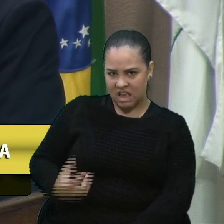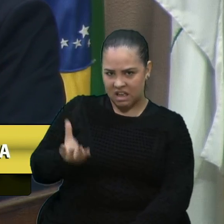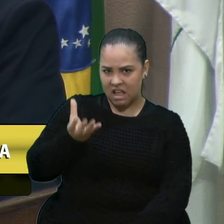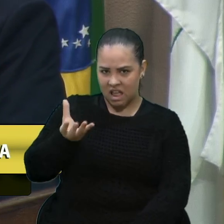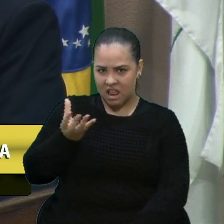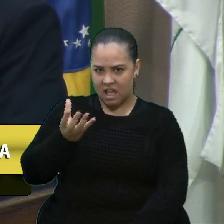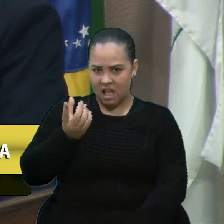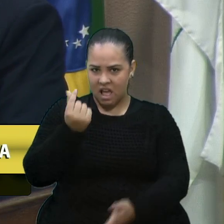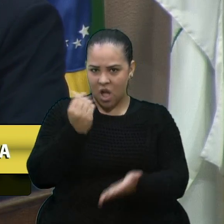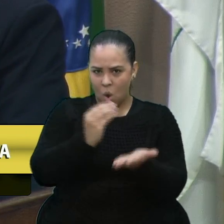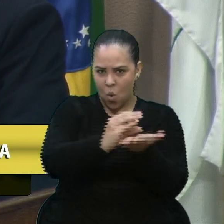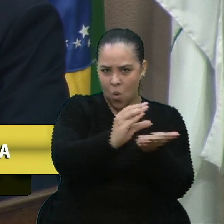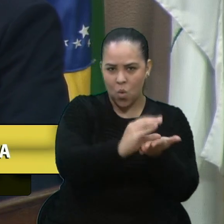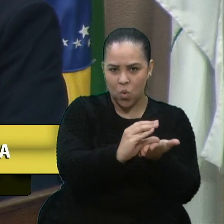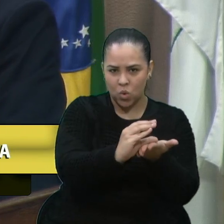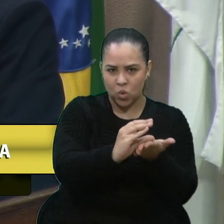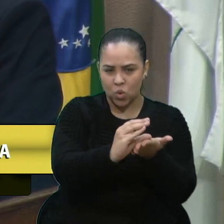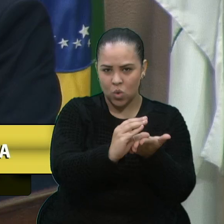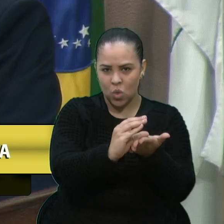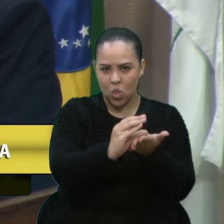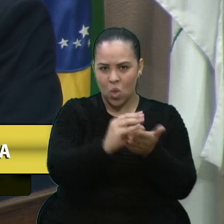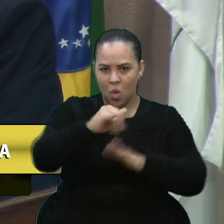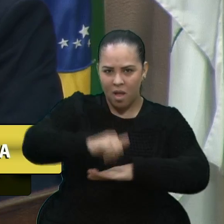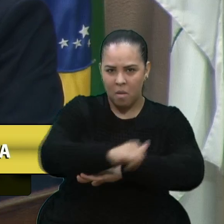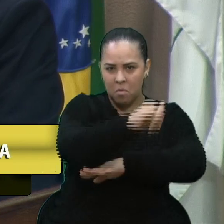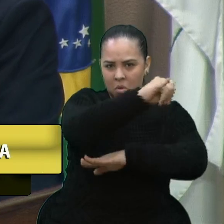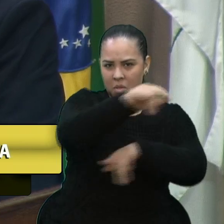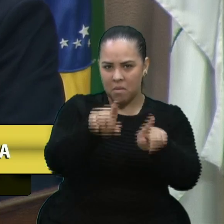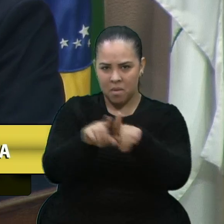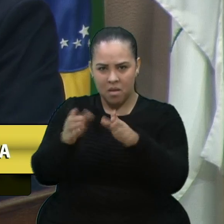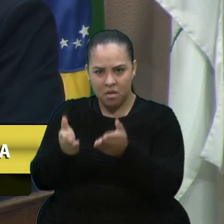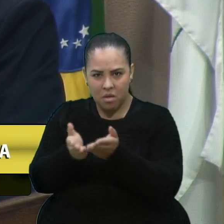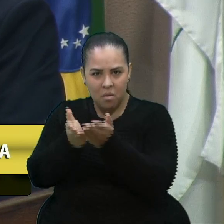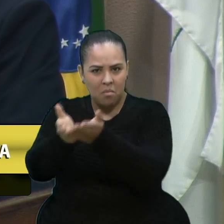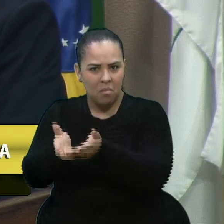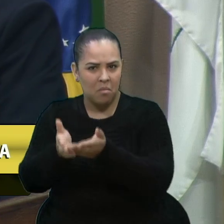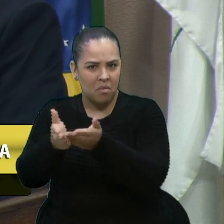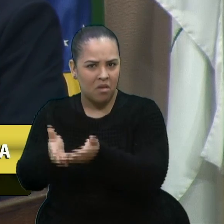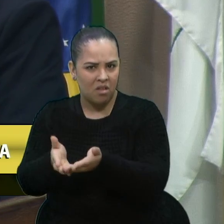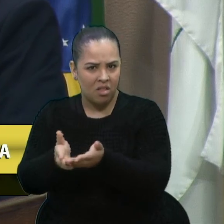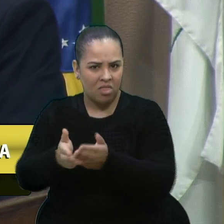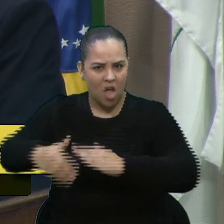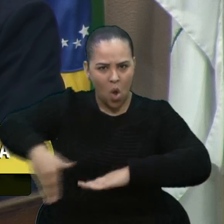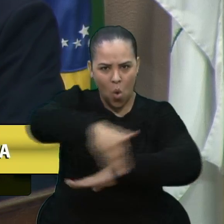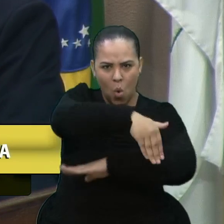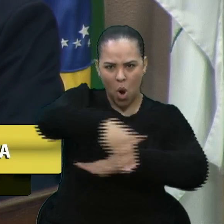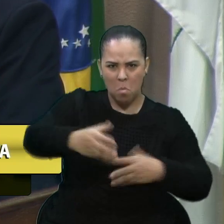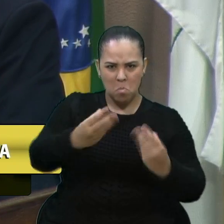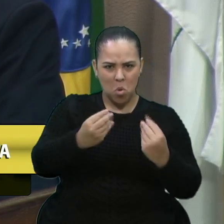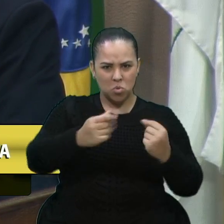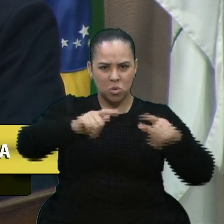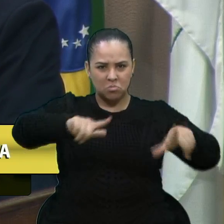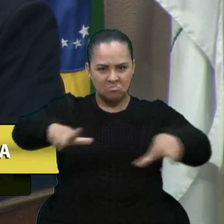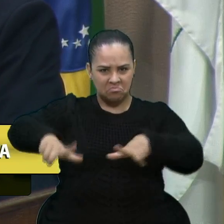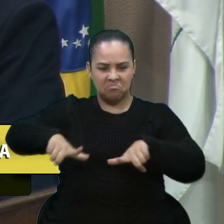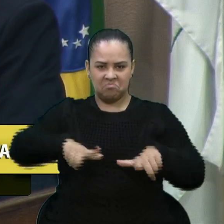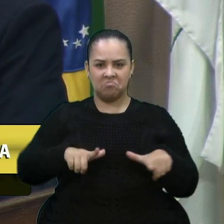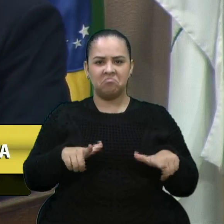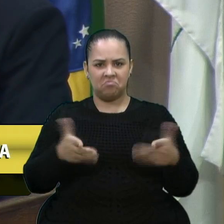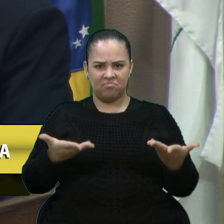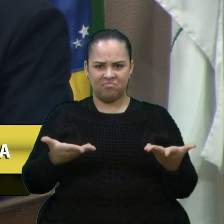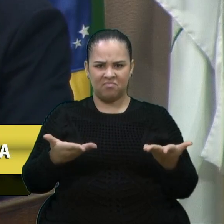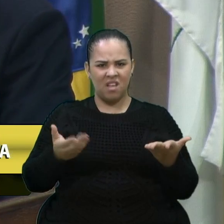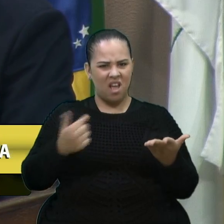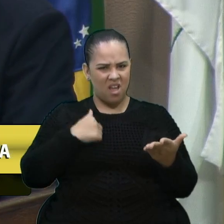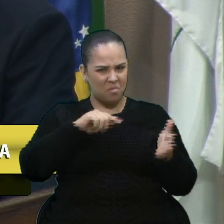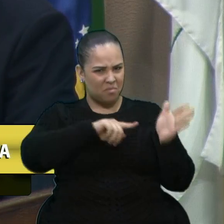Oliva, quer investir no porto de Arroio do Sal, quer investir nas rodovias, quer investir num monte de lugar. A pergunta que eu